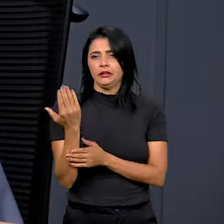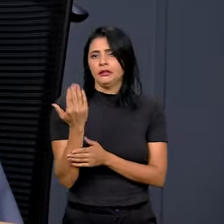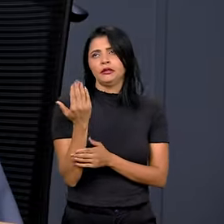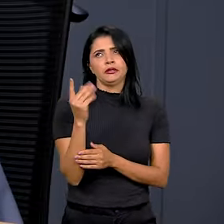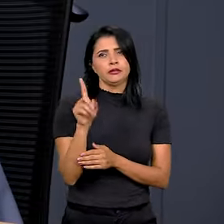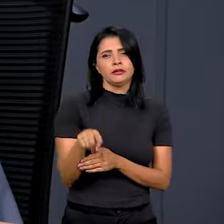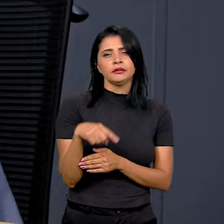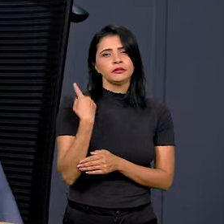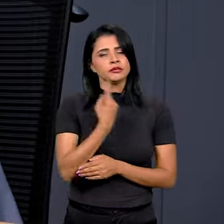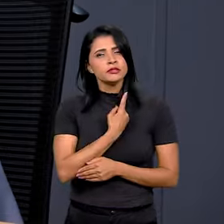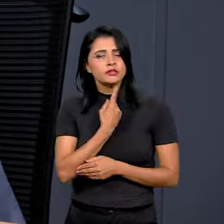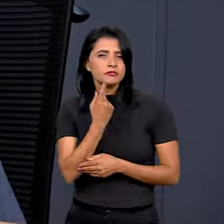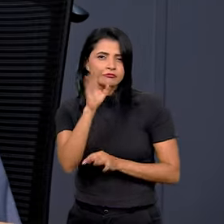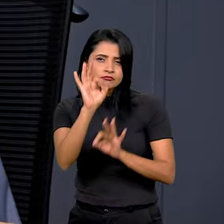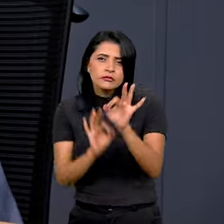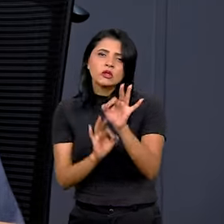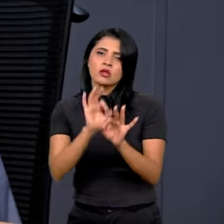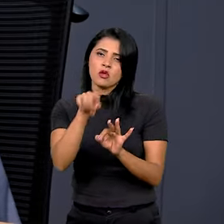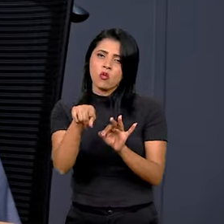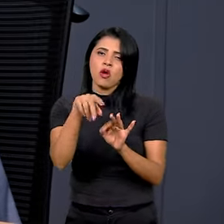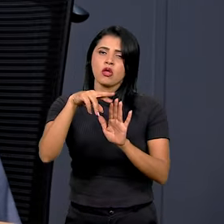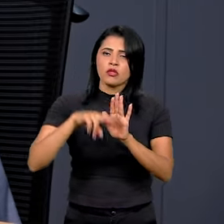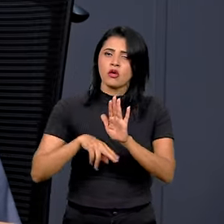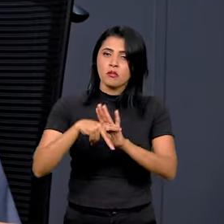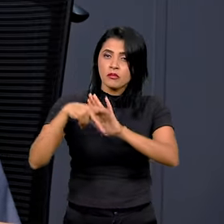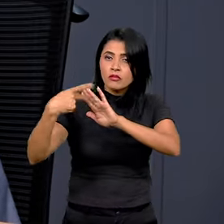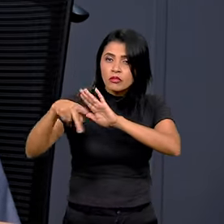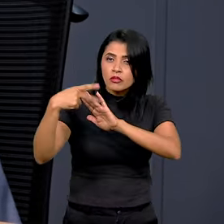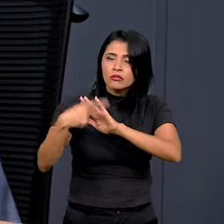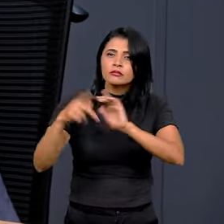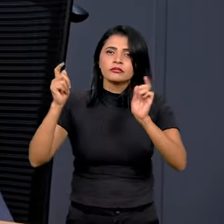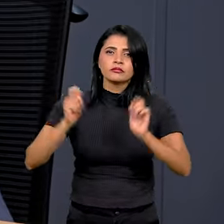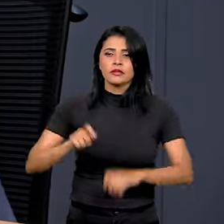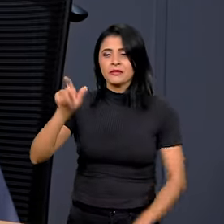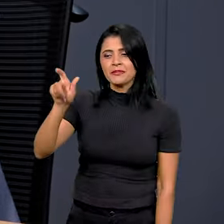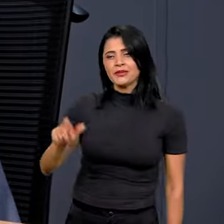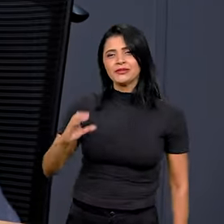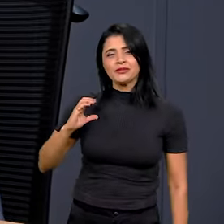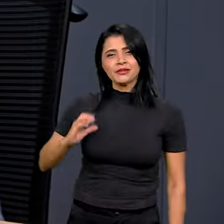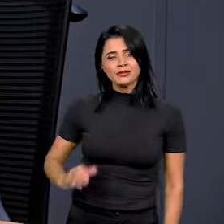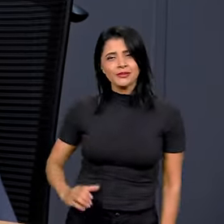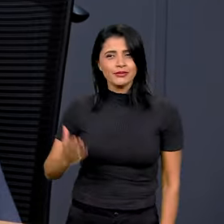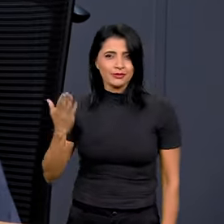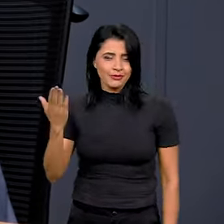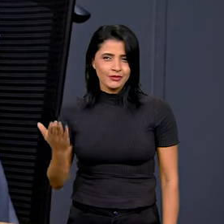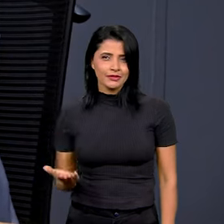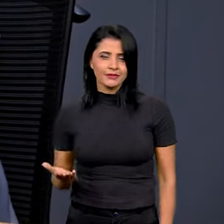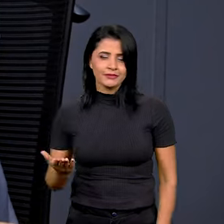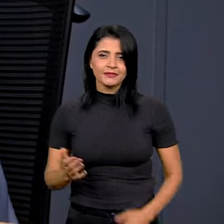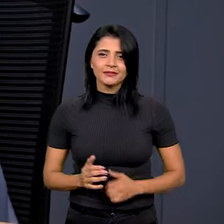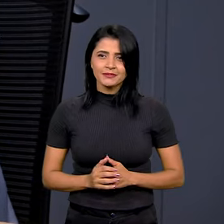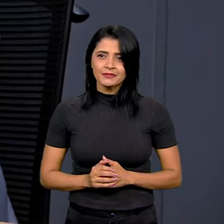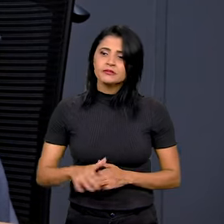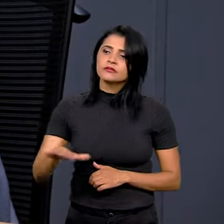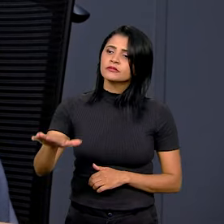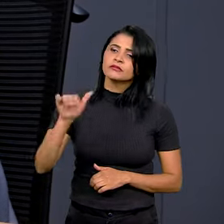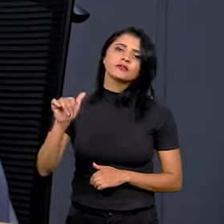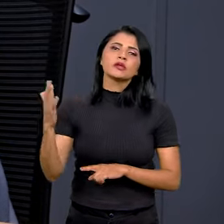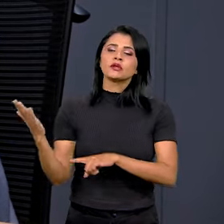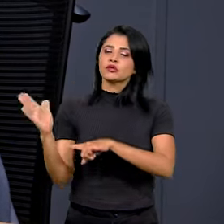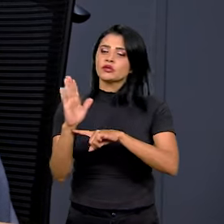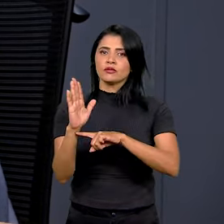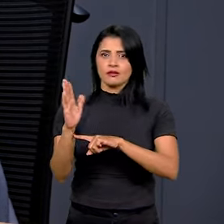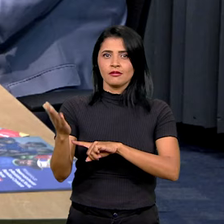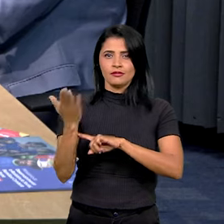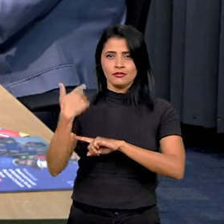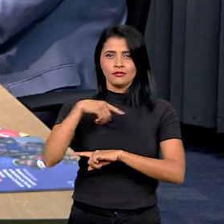seja de uma forma ou de outra a gente colocar isso como normativo específico que possa fazer com que o cidadão não só convocado a